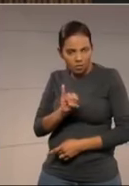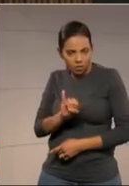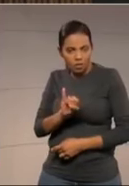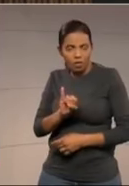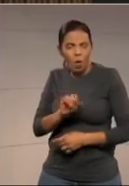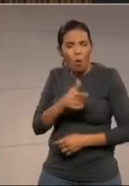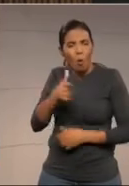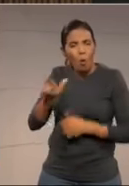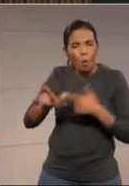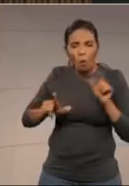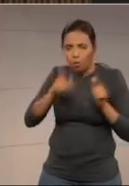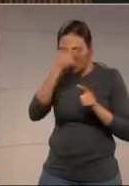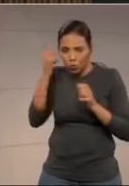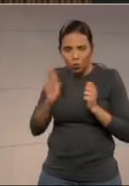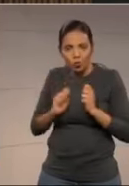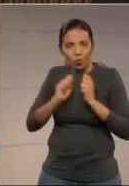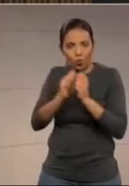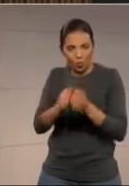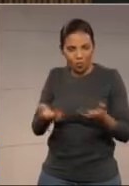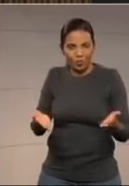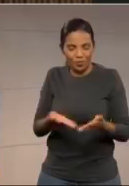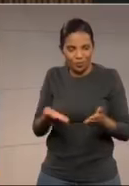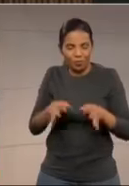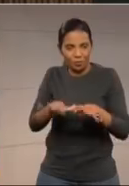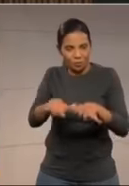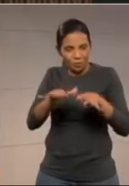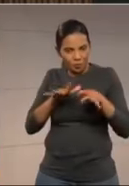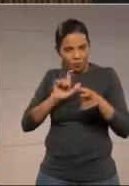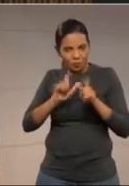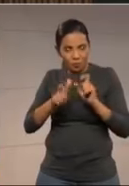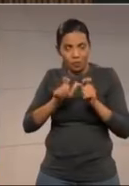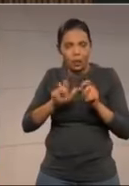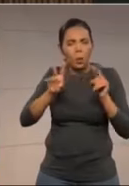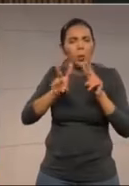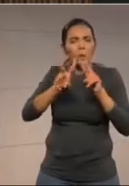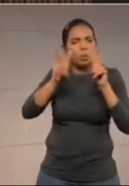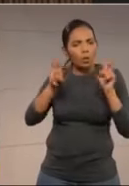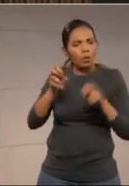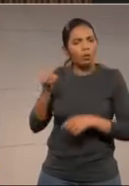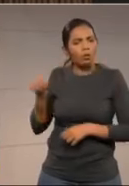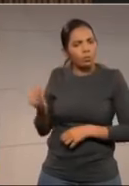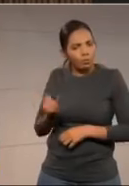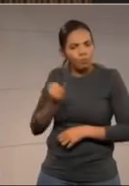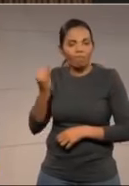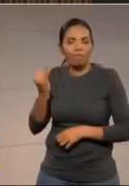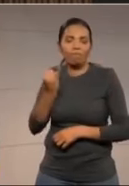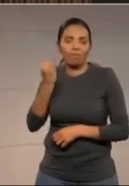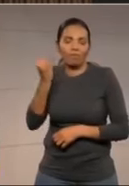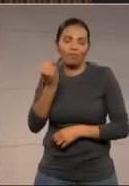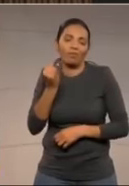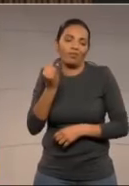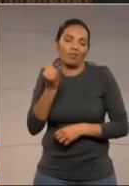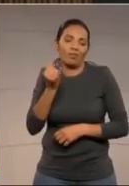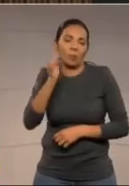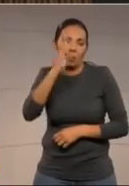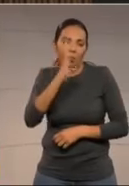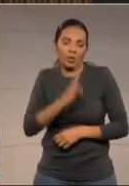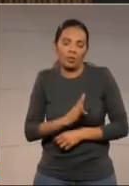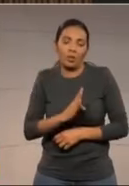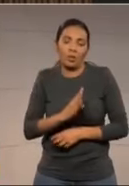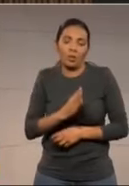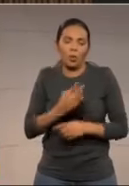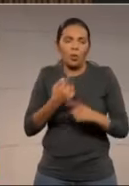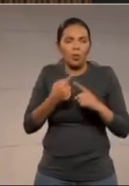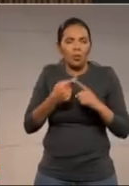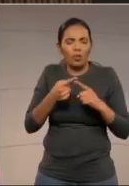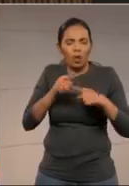nessa audiência pública. Uma audiência que trata de um tema muito importante para o país, que